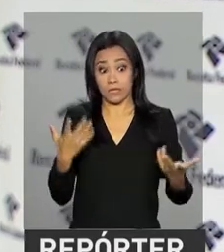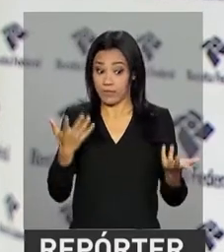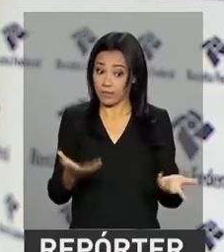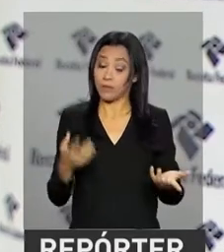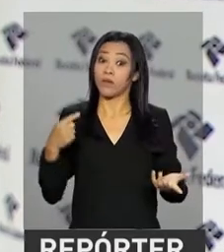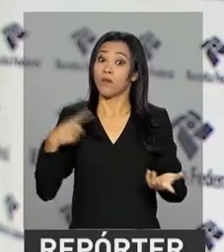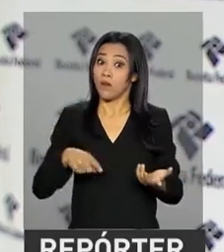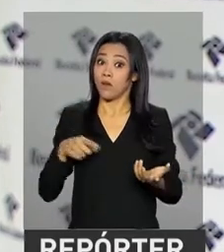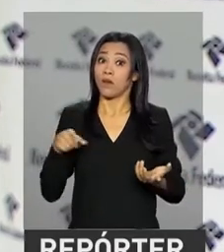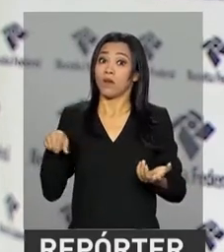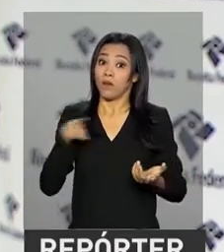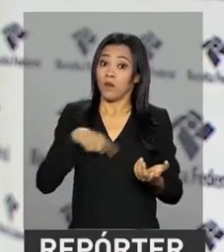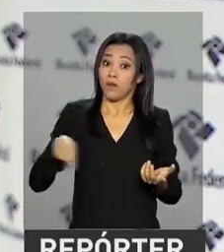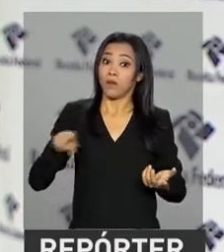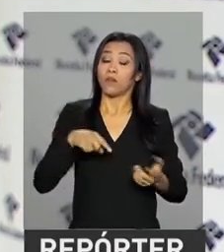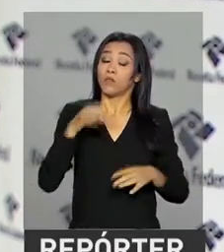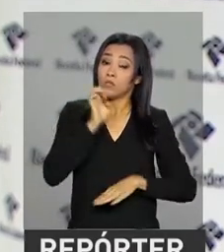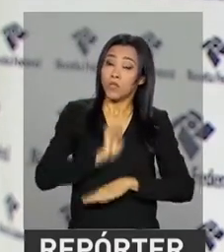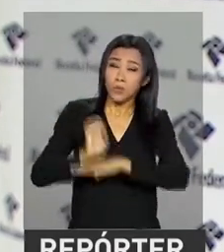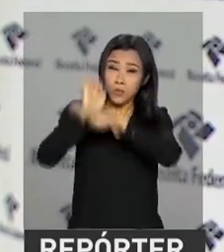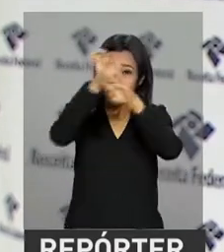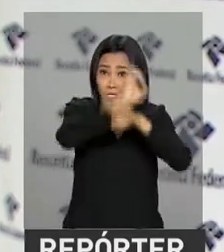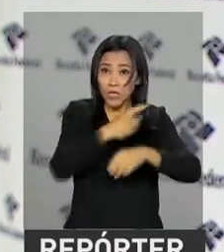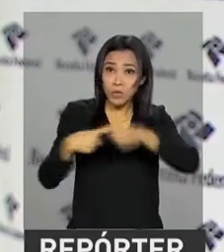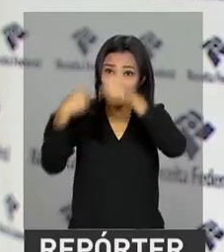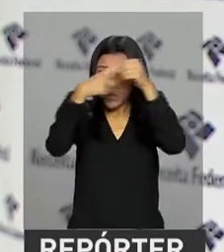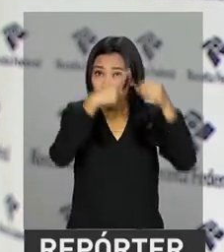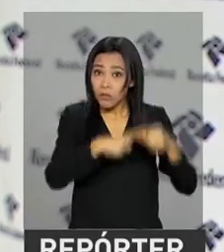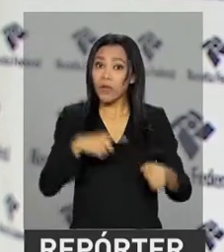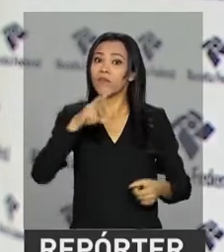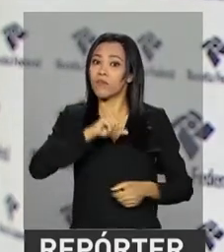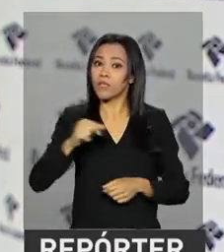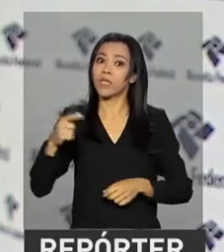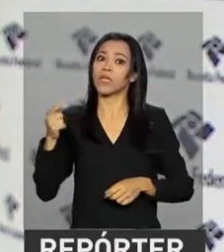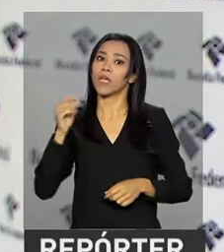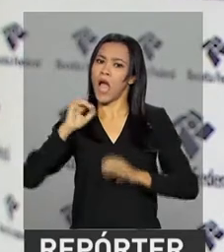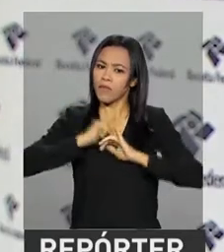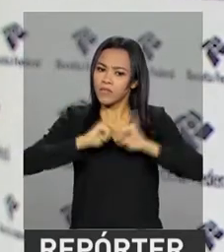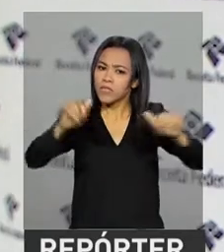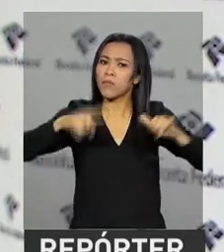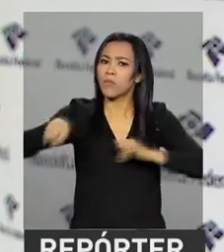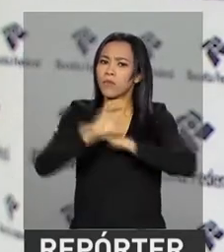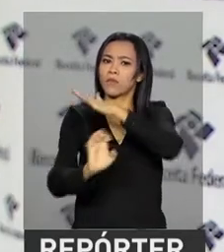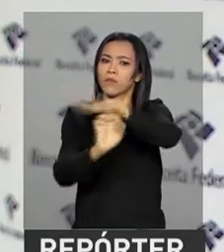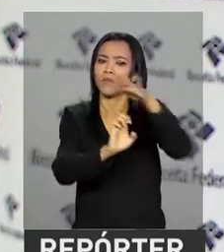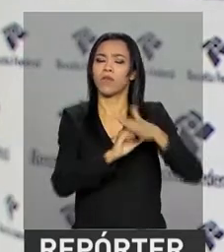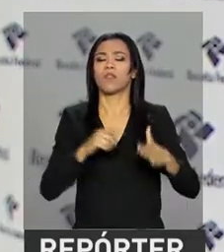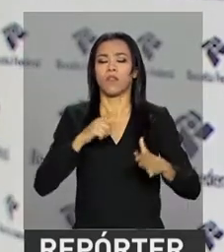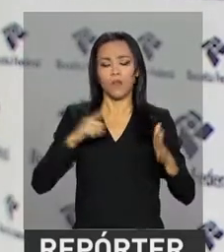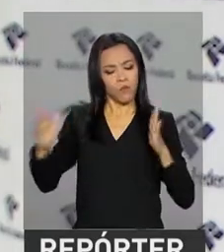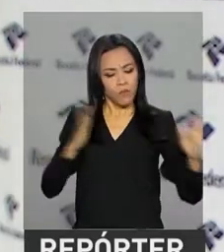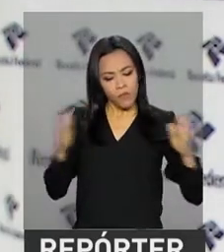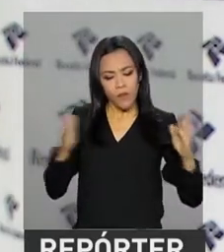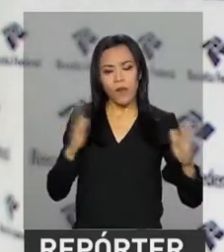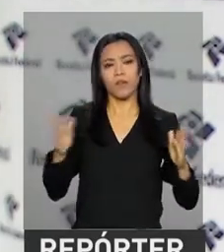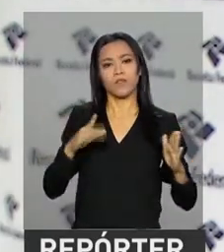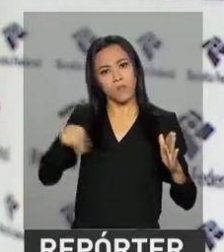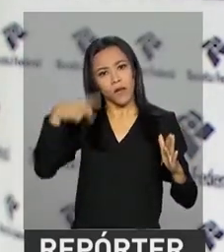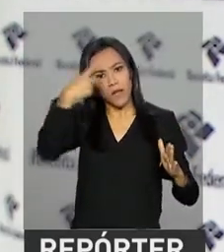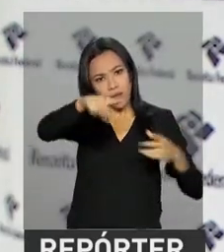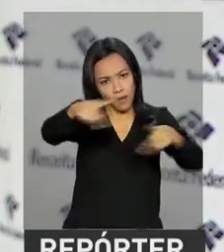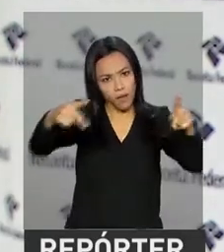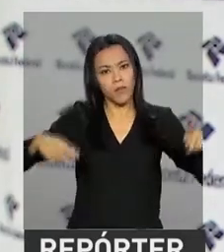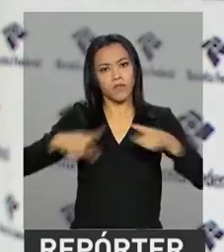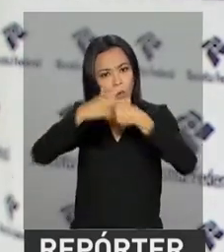auditores estaduais e municipais e comunicamos a elas têm um prazo agora disse ao regularizar e as autuações pela